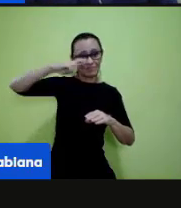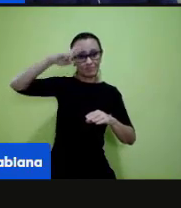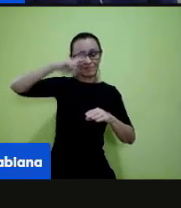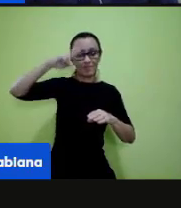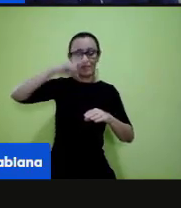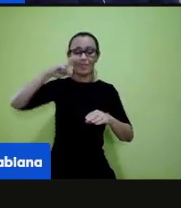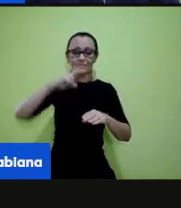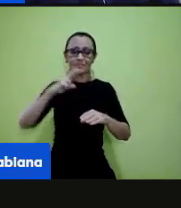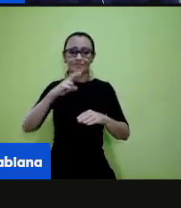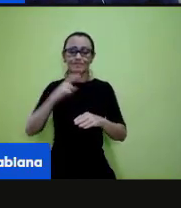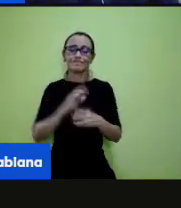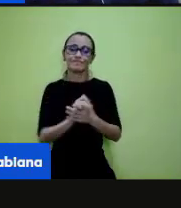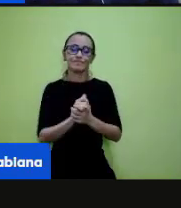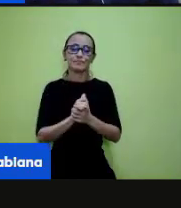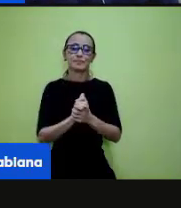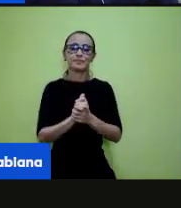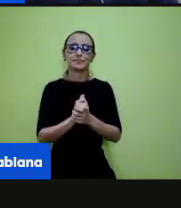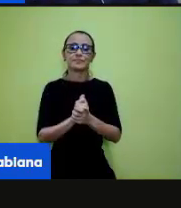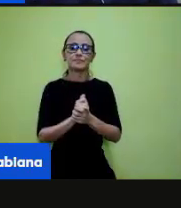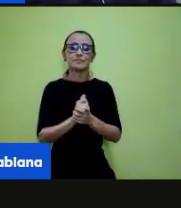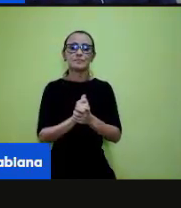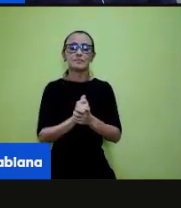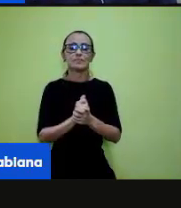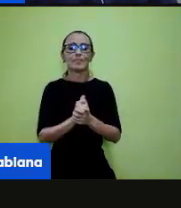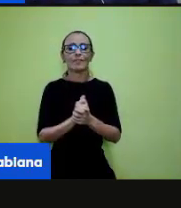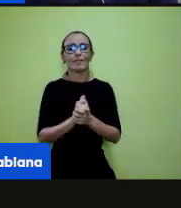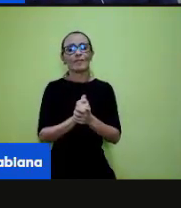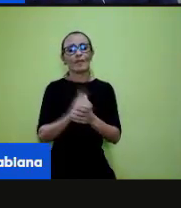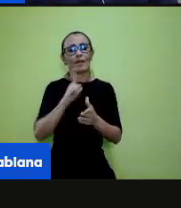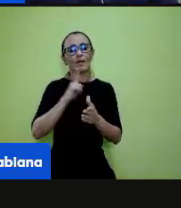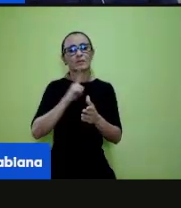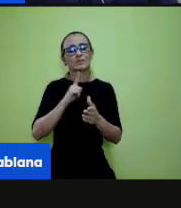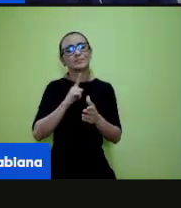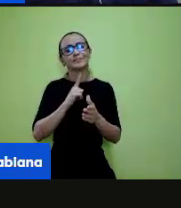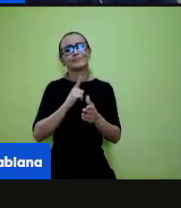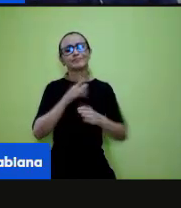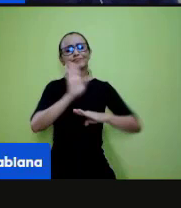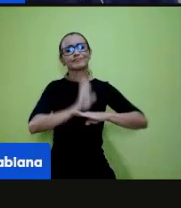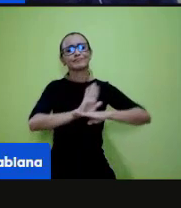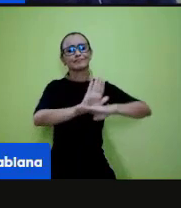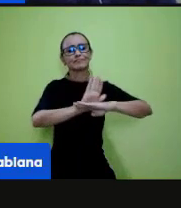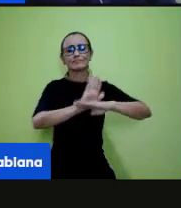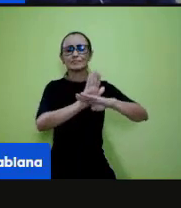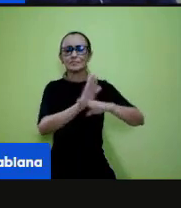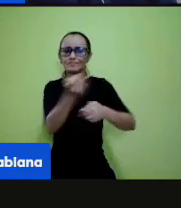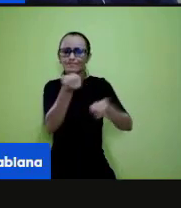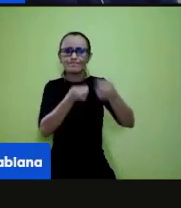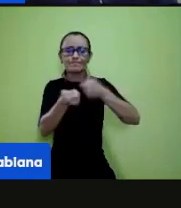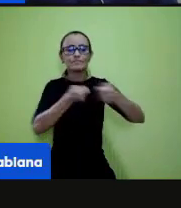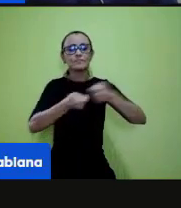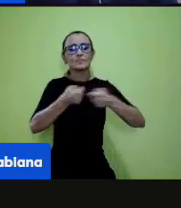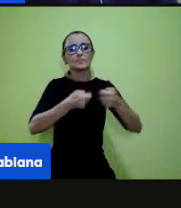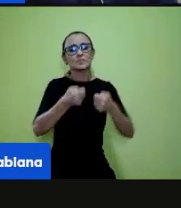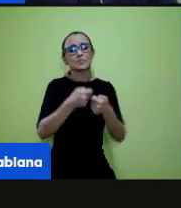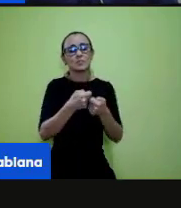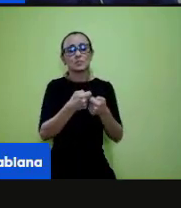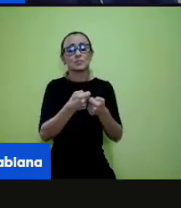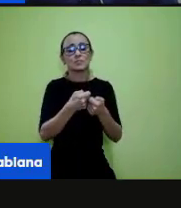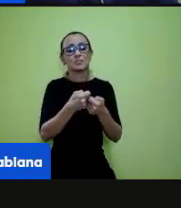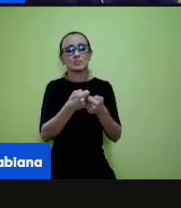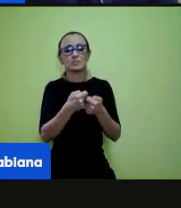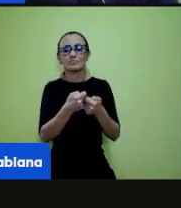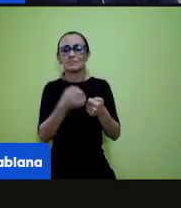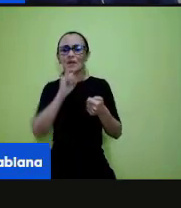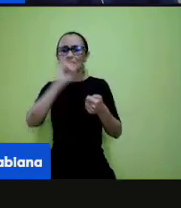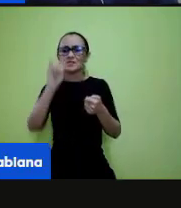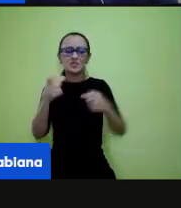acompanhamento. Nós temos como instrumento para auxiliar o trabalho e para nosso controle aqueles possíveis criadouros que